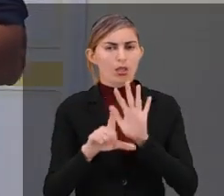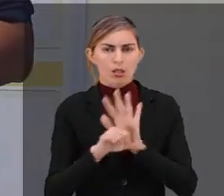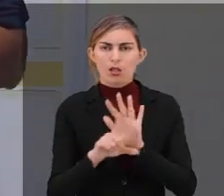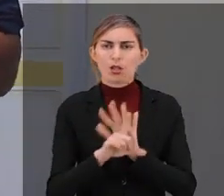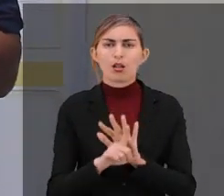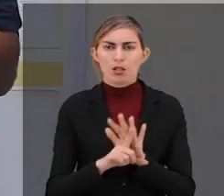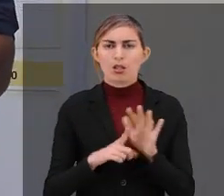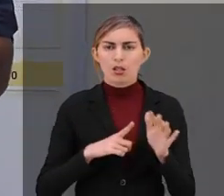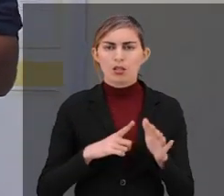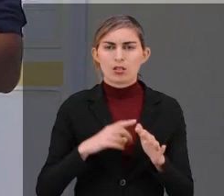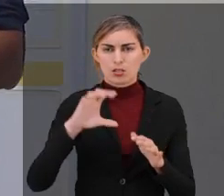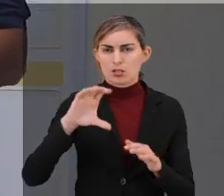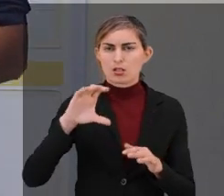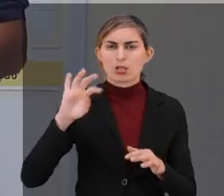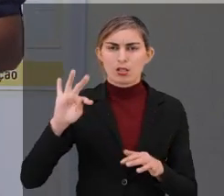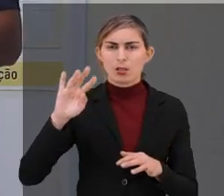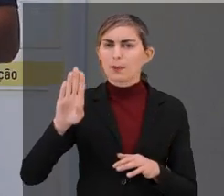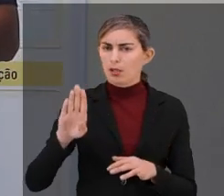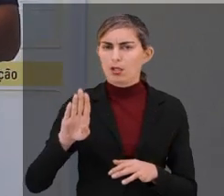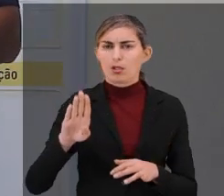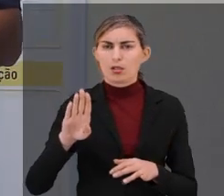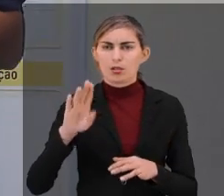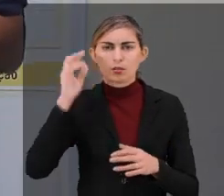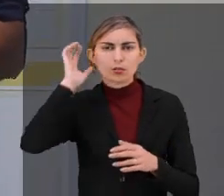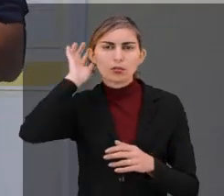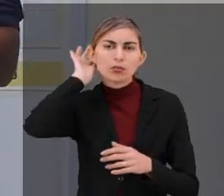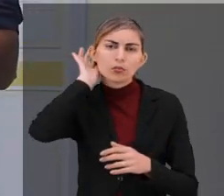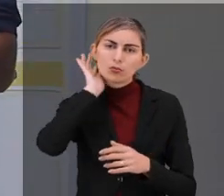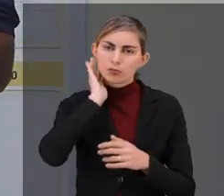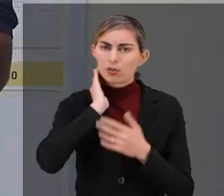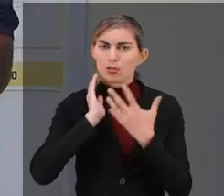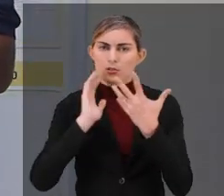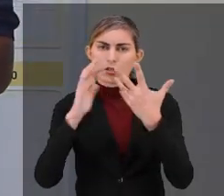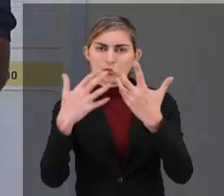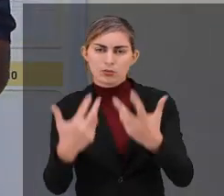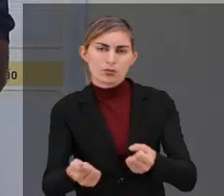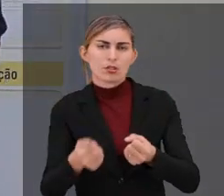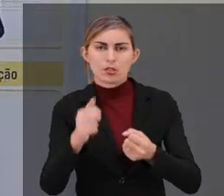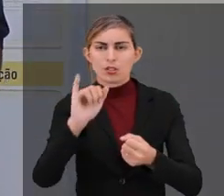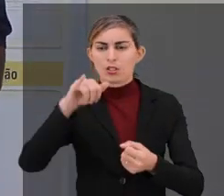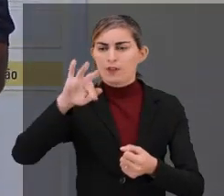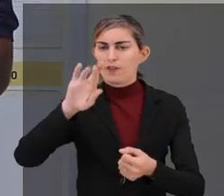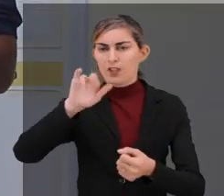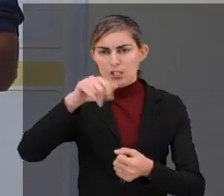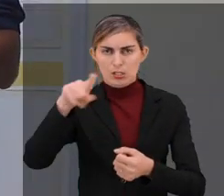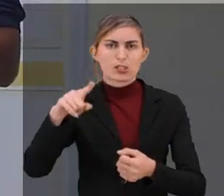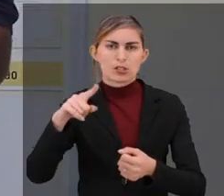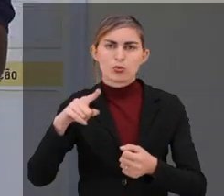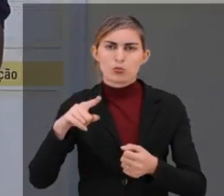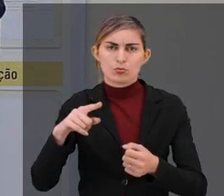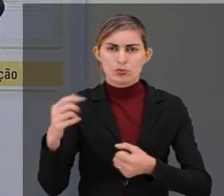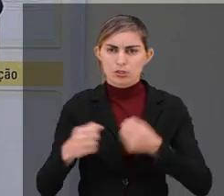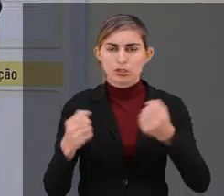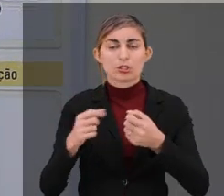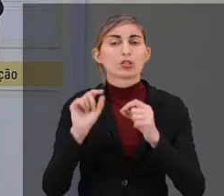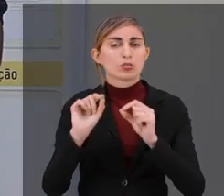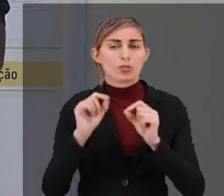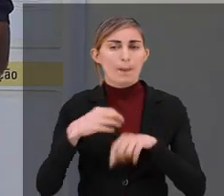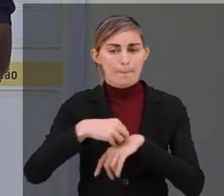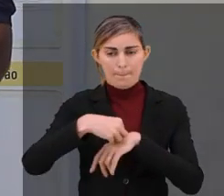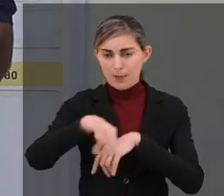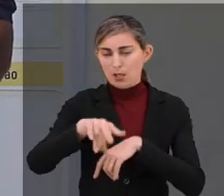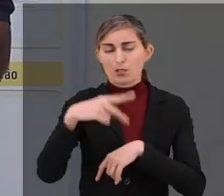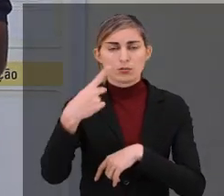Sim. O CTB ele aceita isso como uma infração de trânsito. E aí o que é que a gente passa